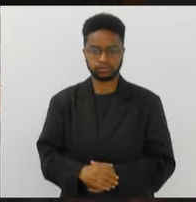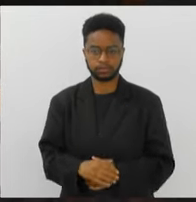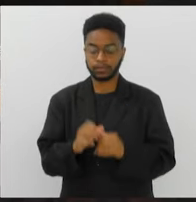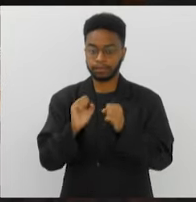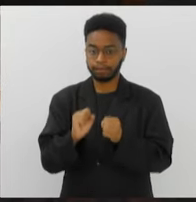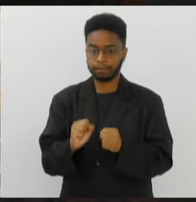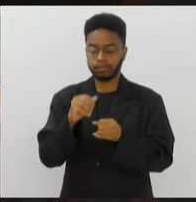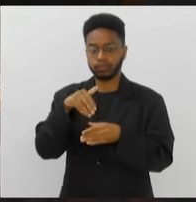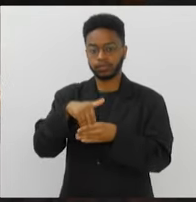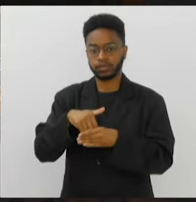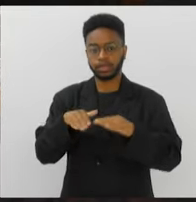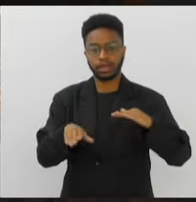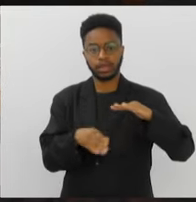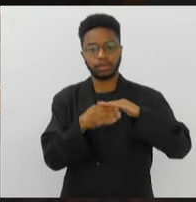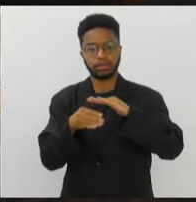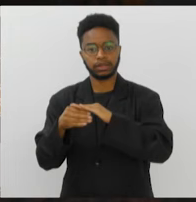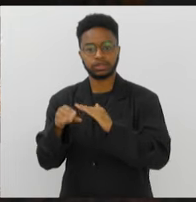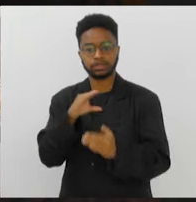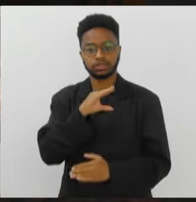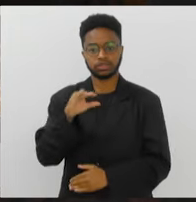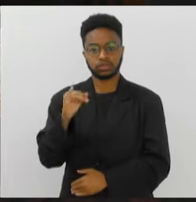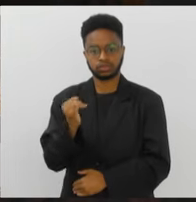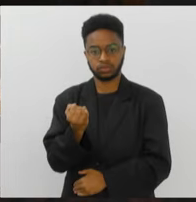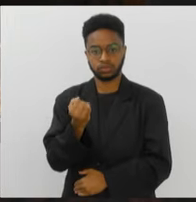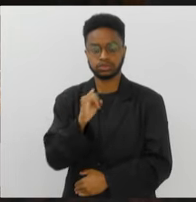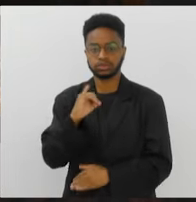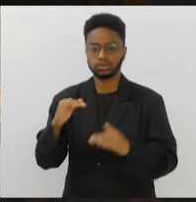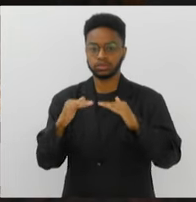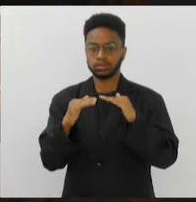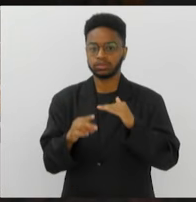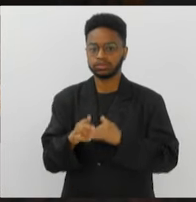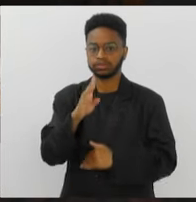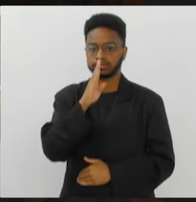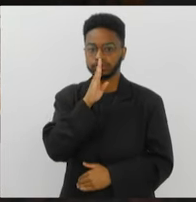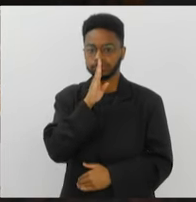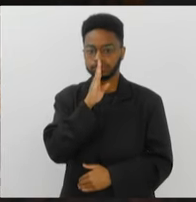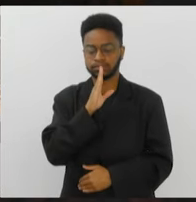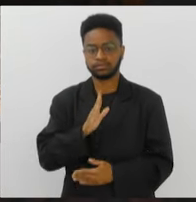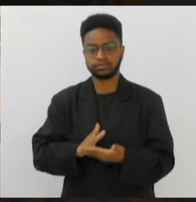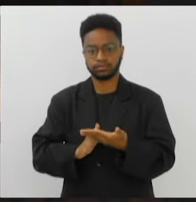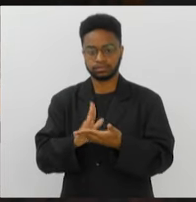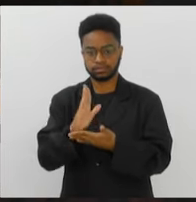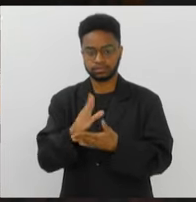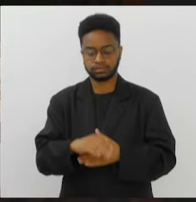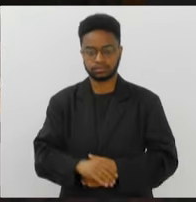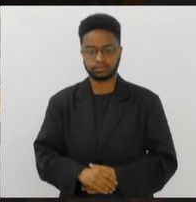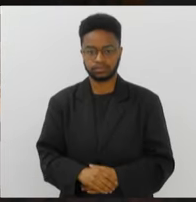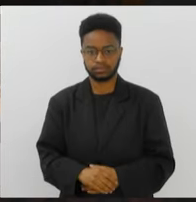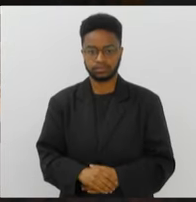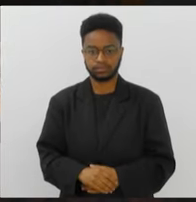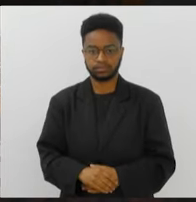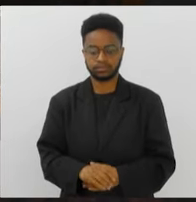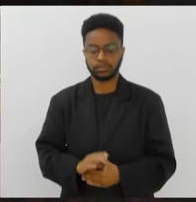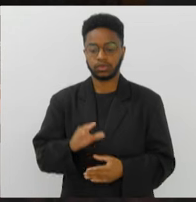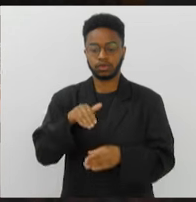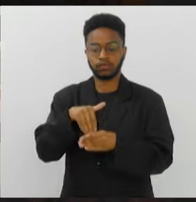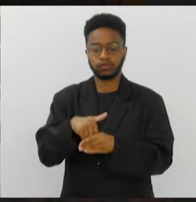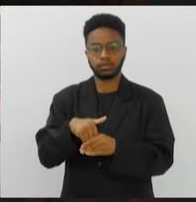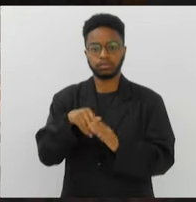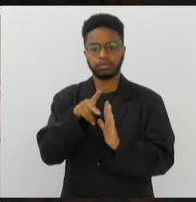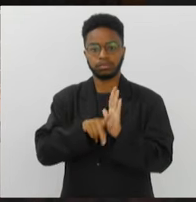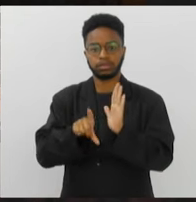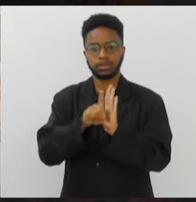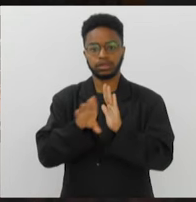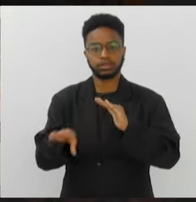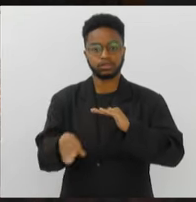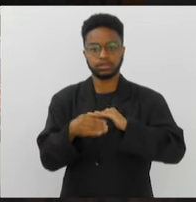Em votação, as emendas da Comissão de Constituição e Justiça. Senhores que aprovam, permaneçam como estão. Aprovado. Em votação, projeto assim